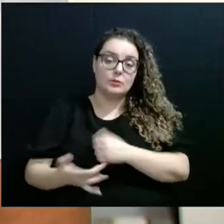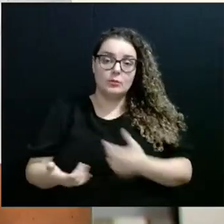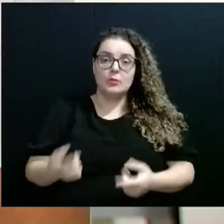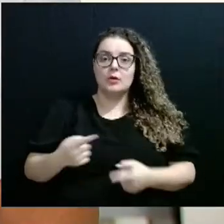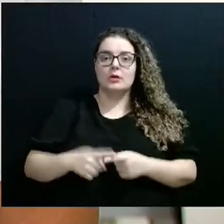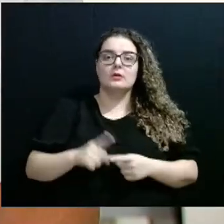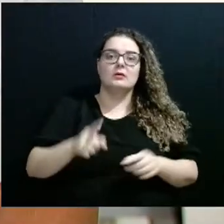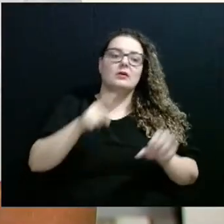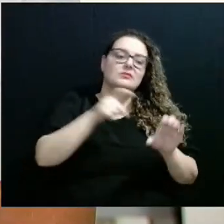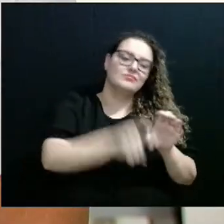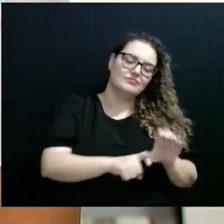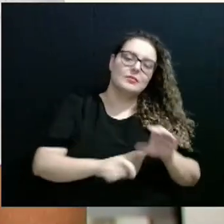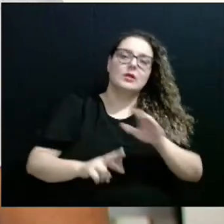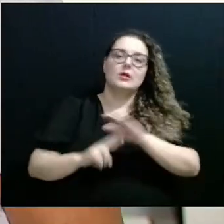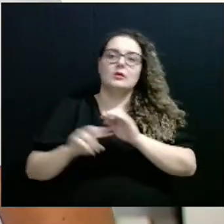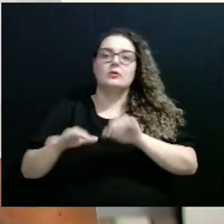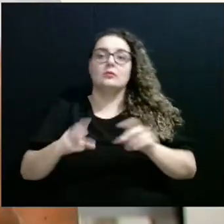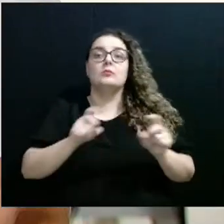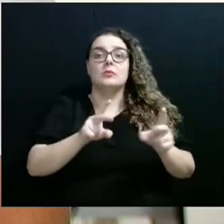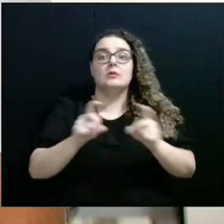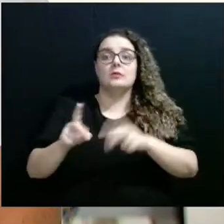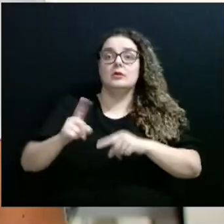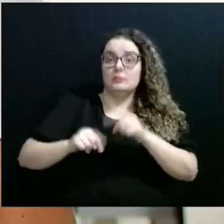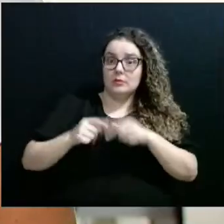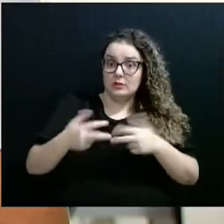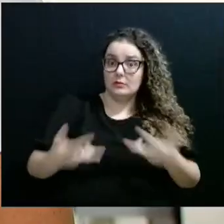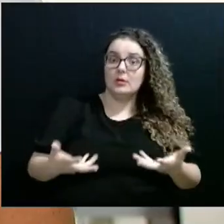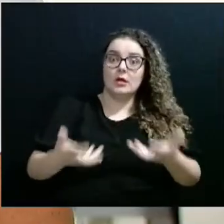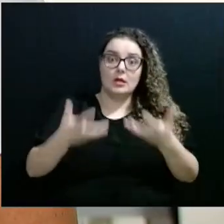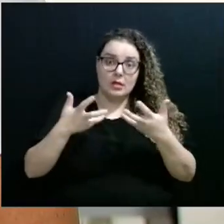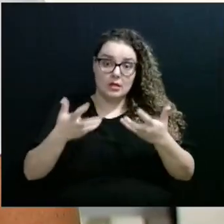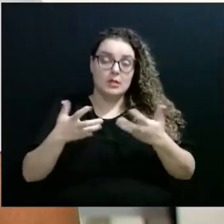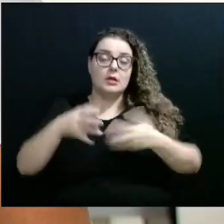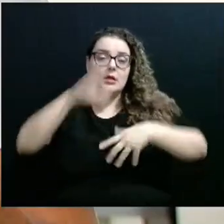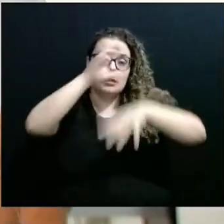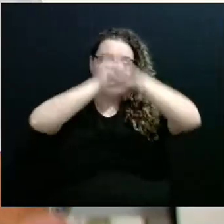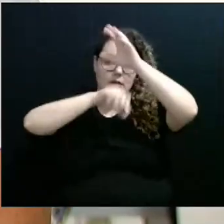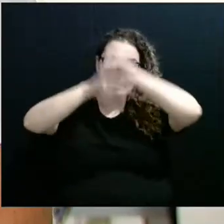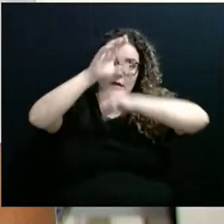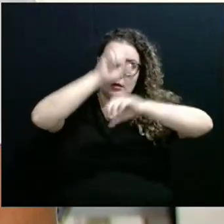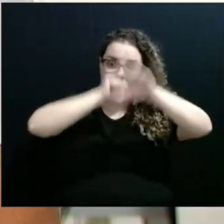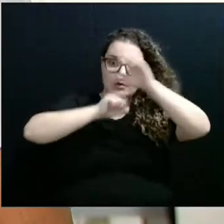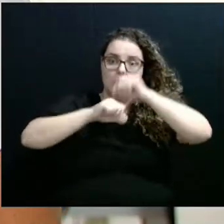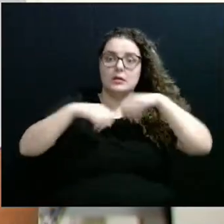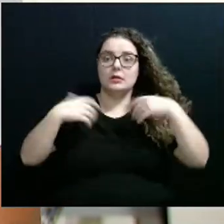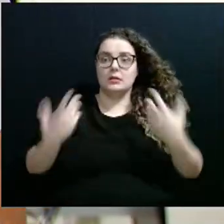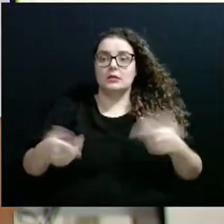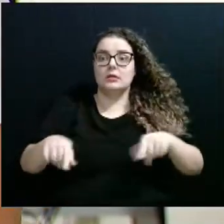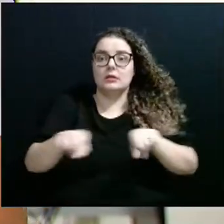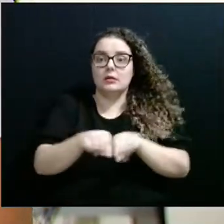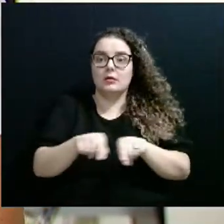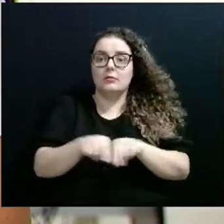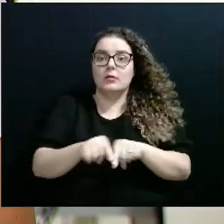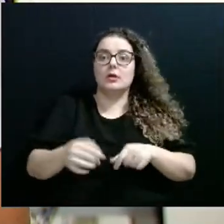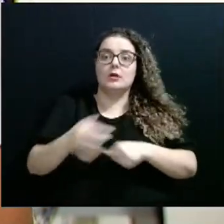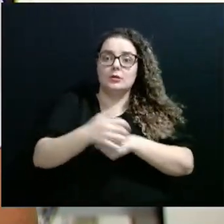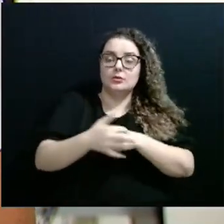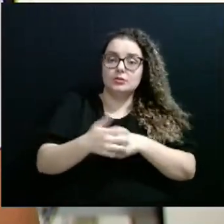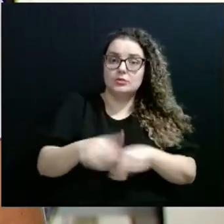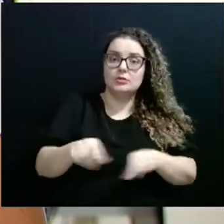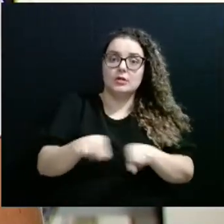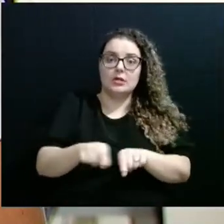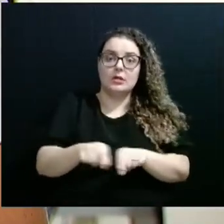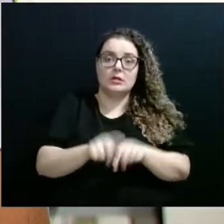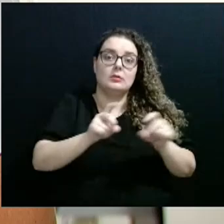feira para vender os seus produtos, né? Elas querem aprender a digitalmente também comercializar o que